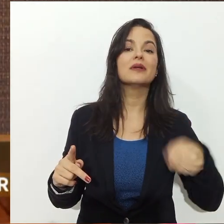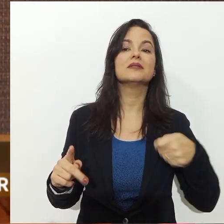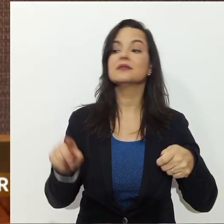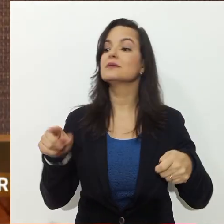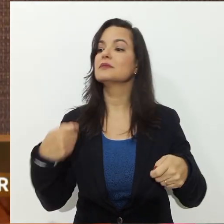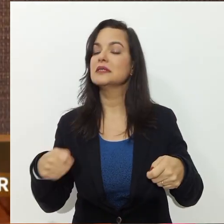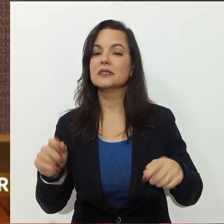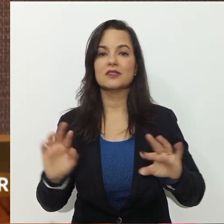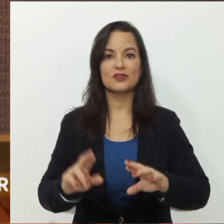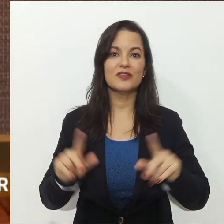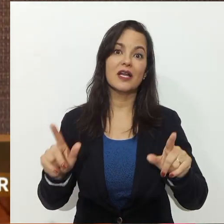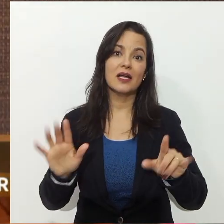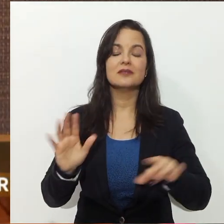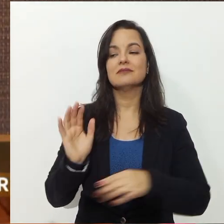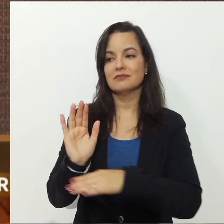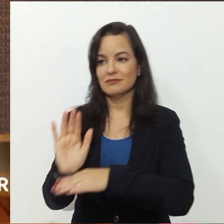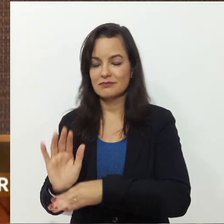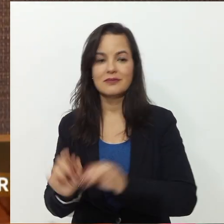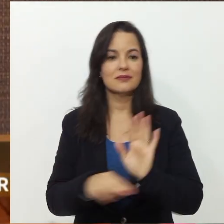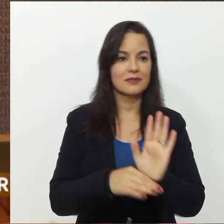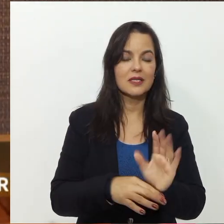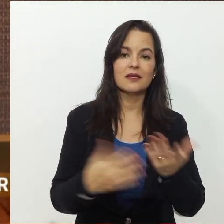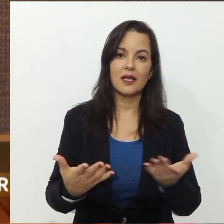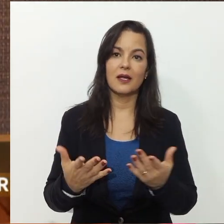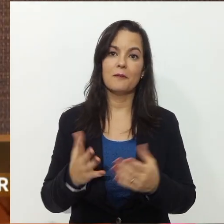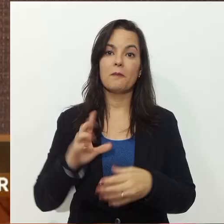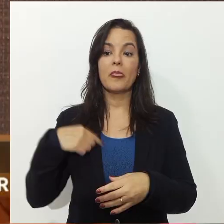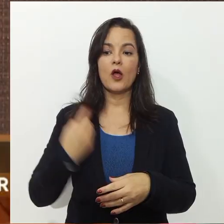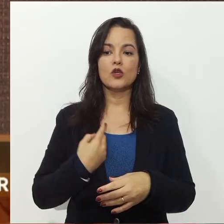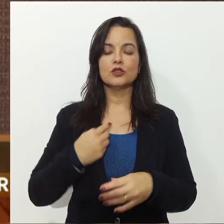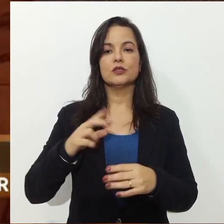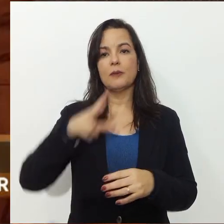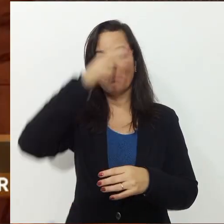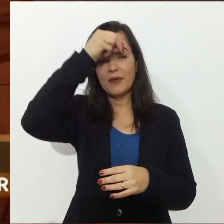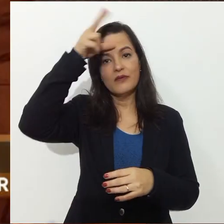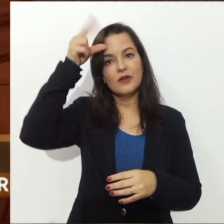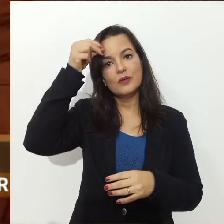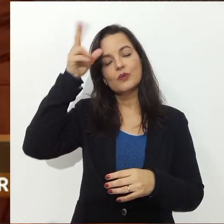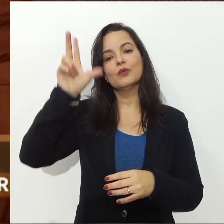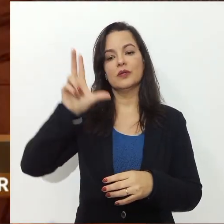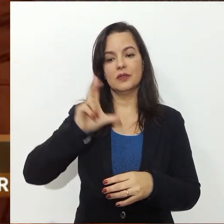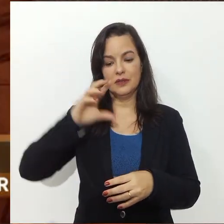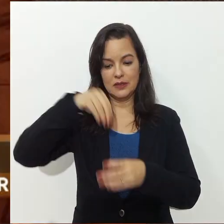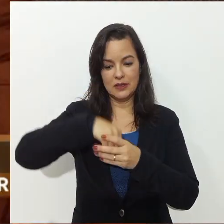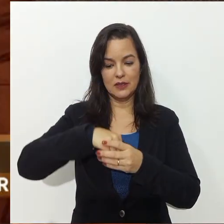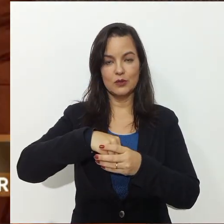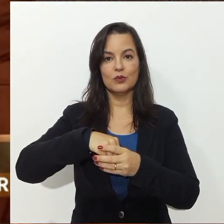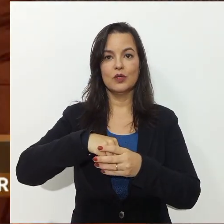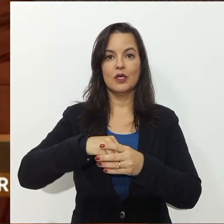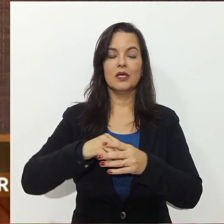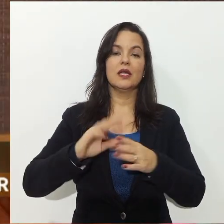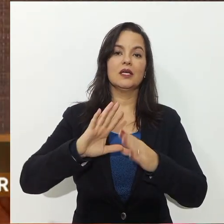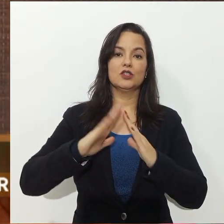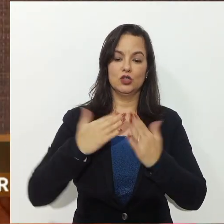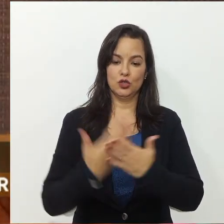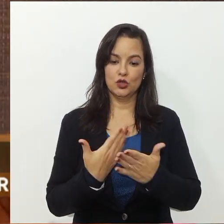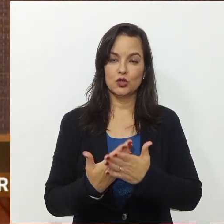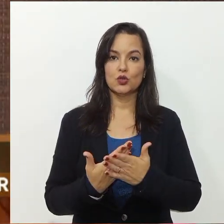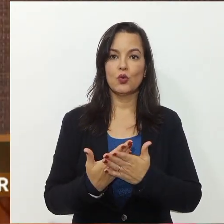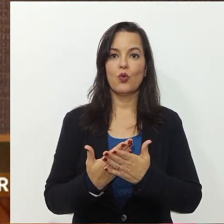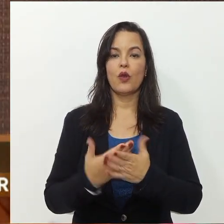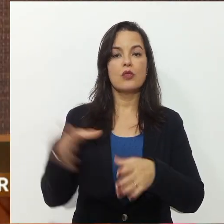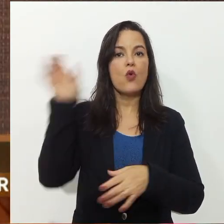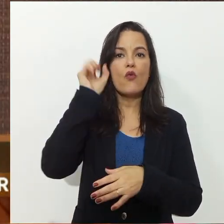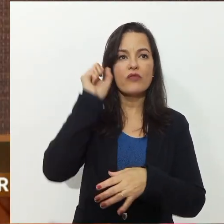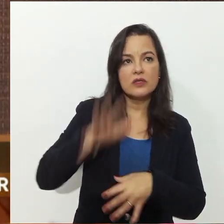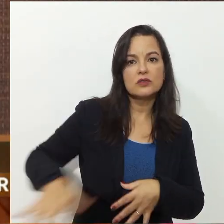escola regular, né? Existem escolas, outras prefeituras que têm a escola bilíngue, toda a escola ela é bilíngue.